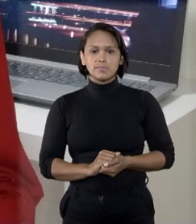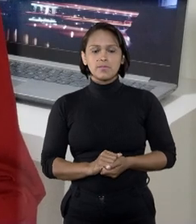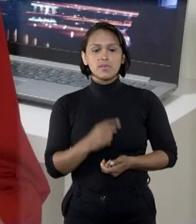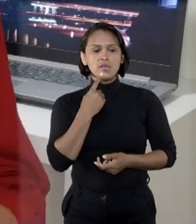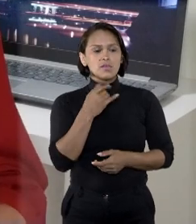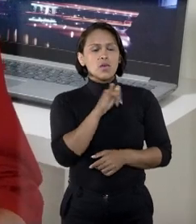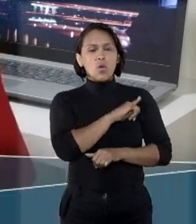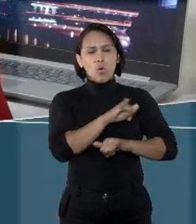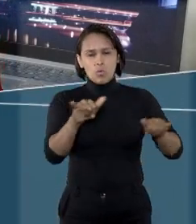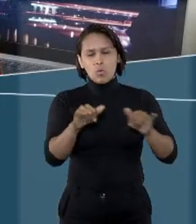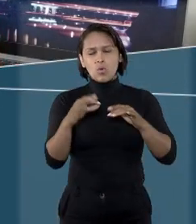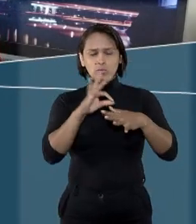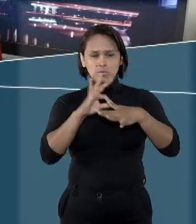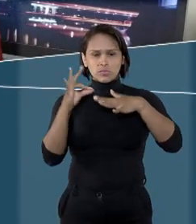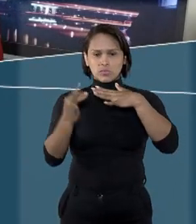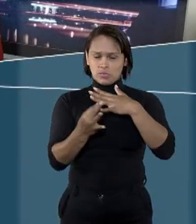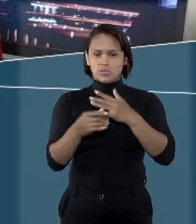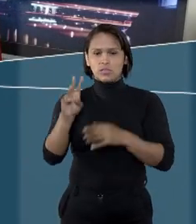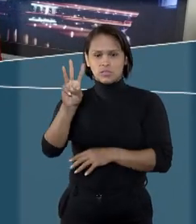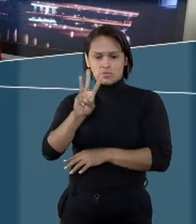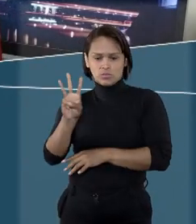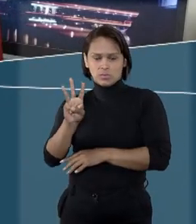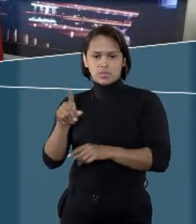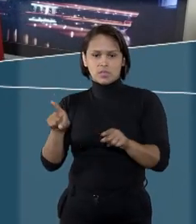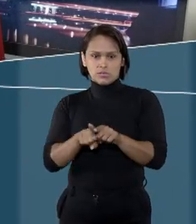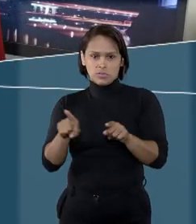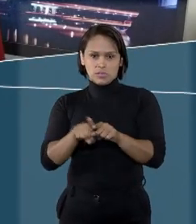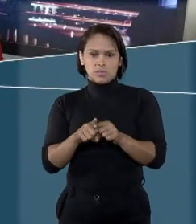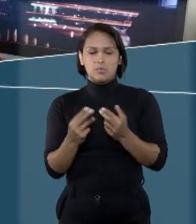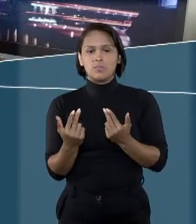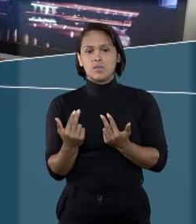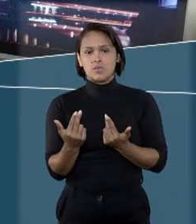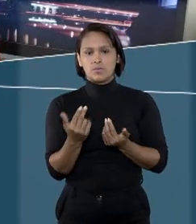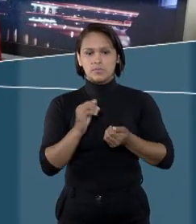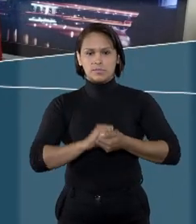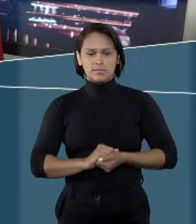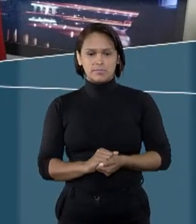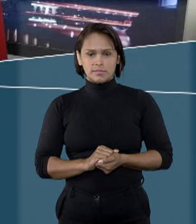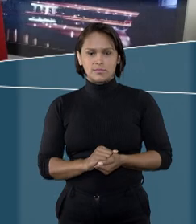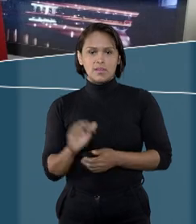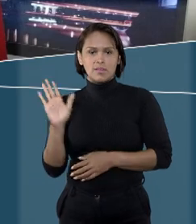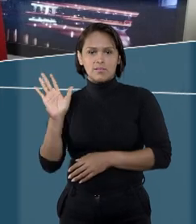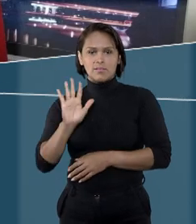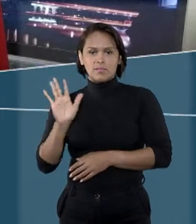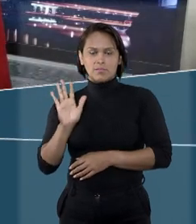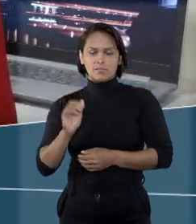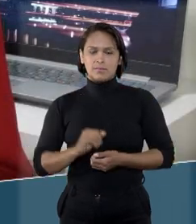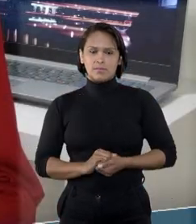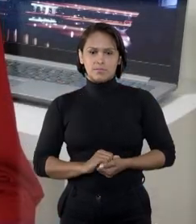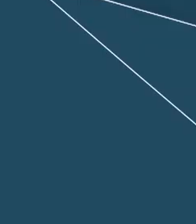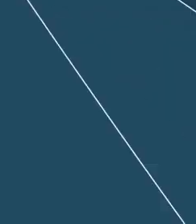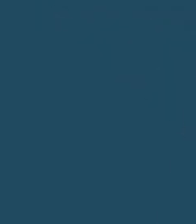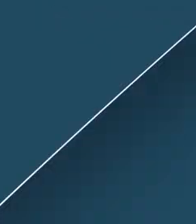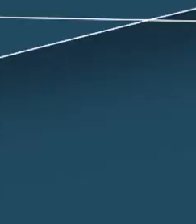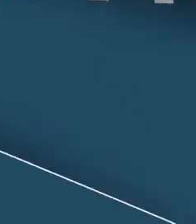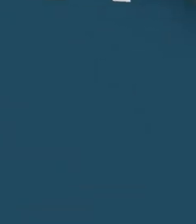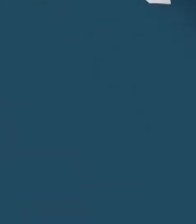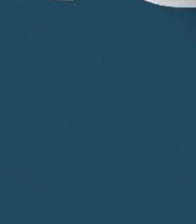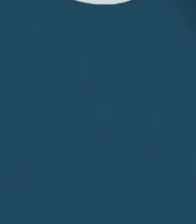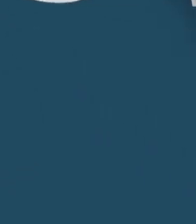falecompresidente@stj.jus.br. Você confere outras notícias no site do STJ e nas nossas redes sociais. Até a próxima!